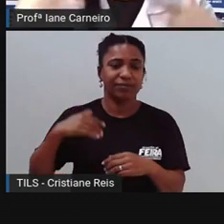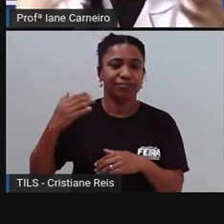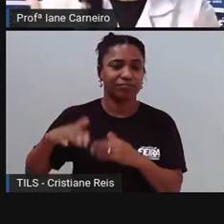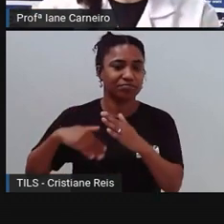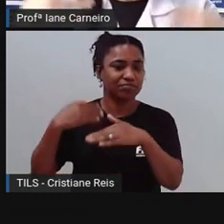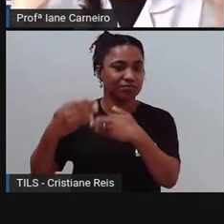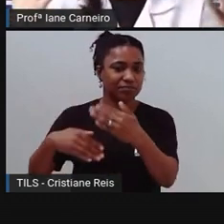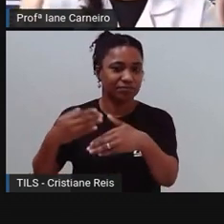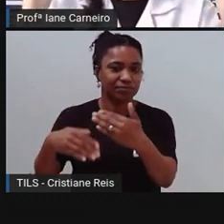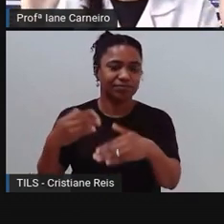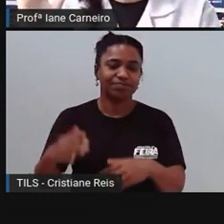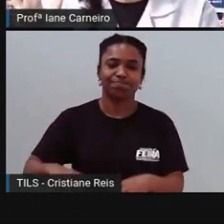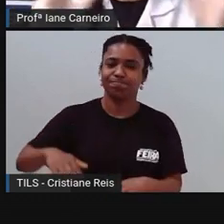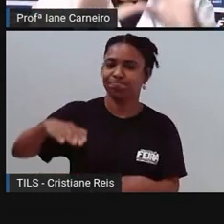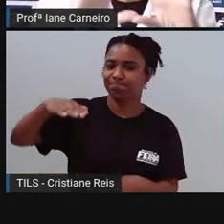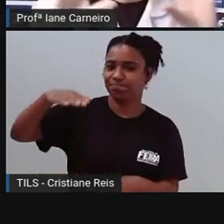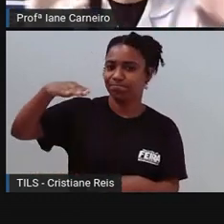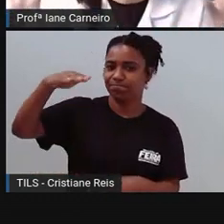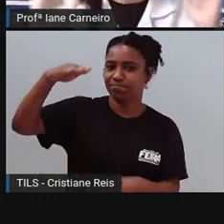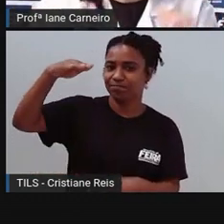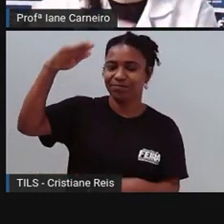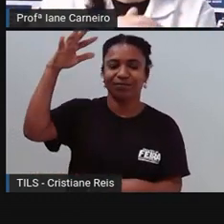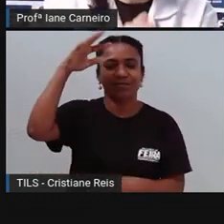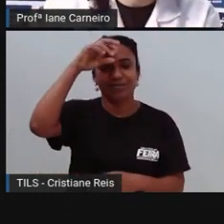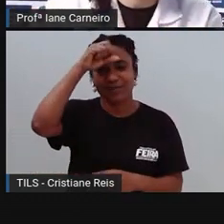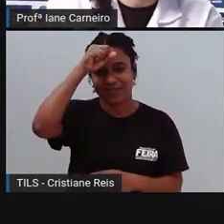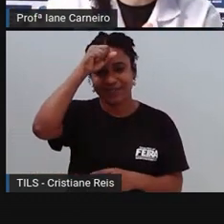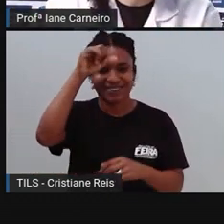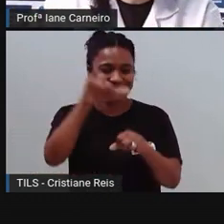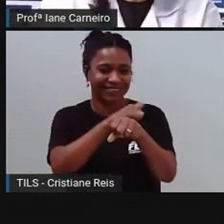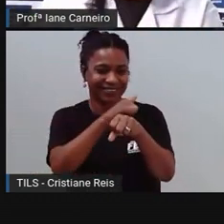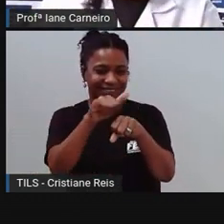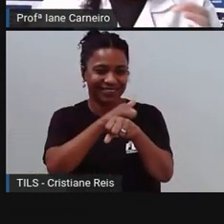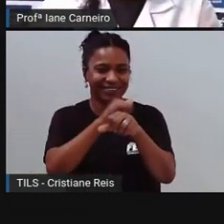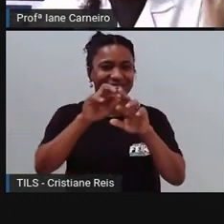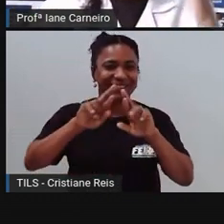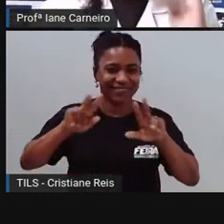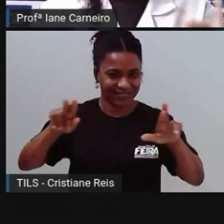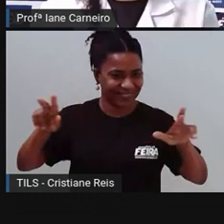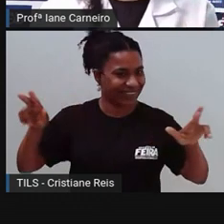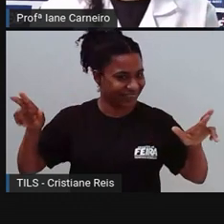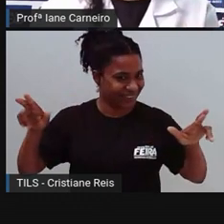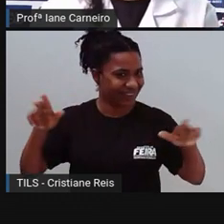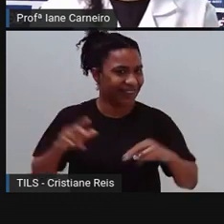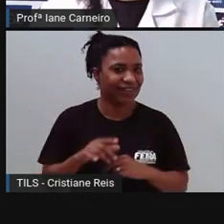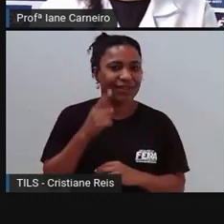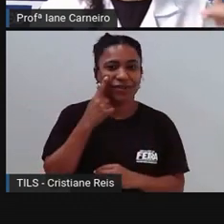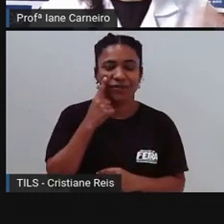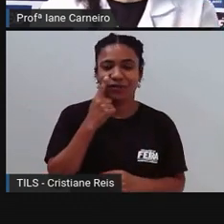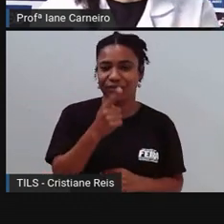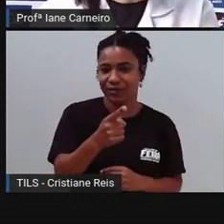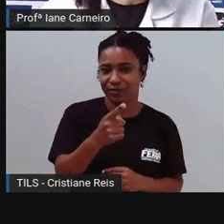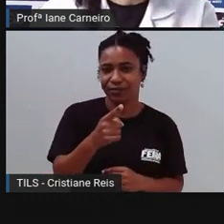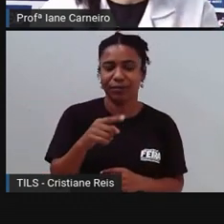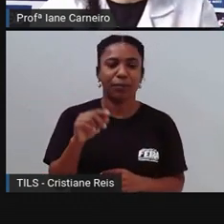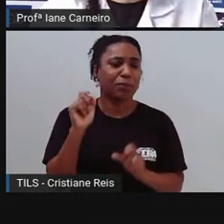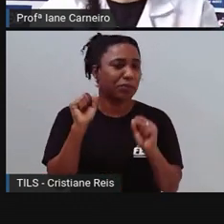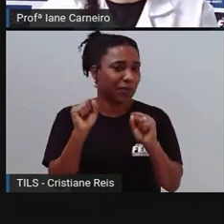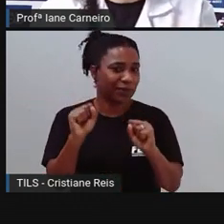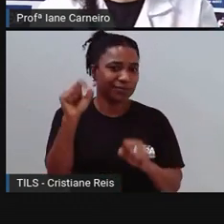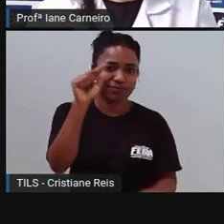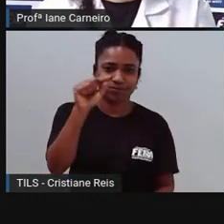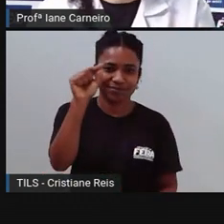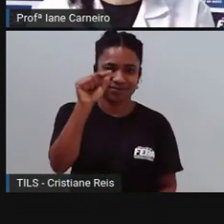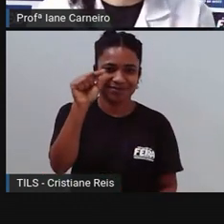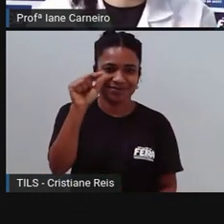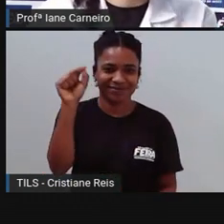né, vai chegar o momento de vocês aprenderem cada uma dessas estratégias, tá bom? Então, a Pro, inicialmente aqui, trouxe a estratégia das bolinhas para